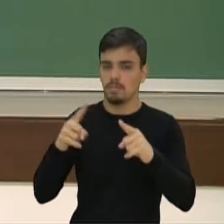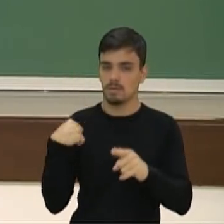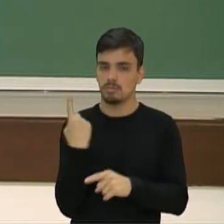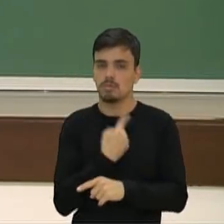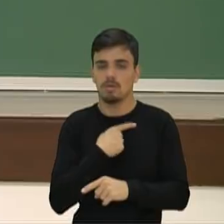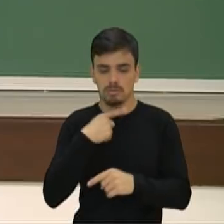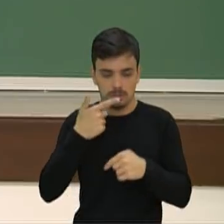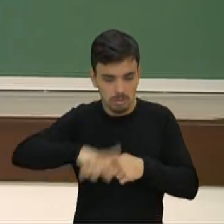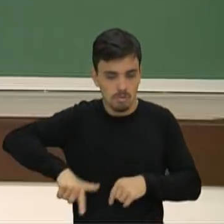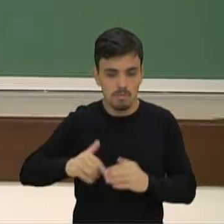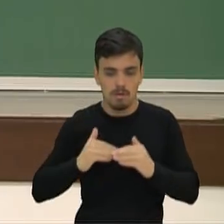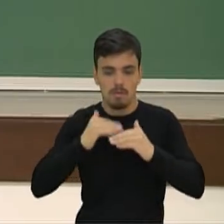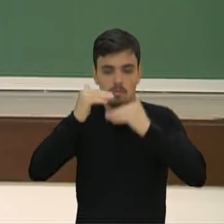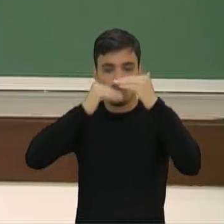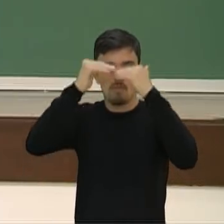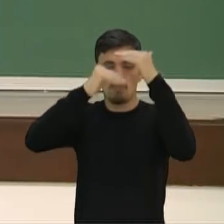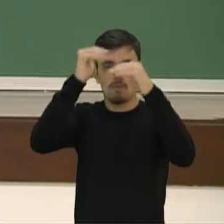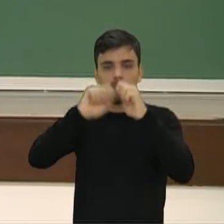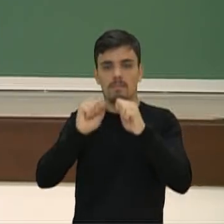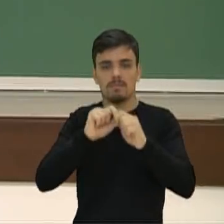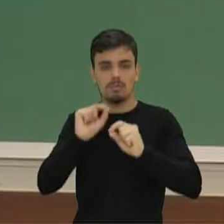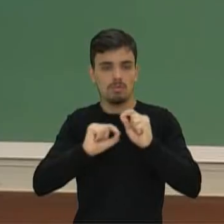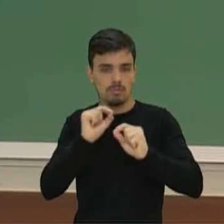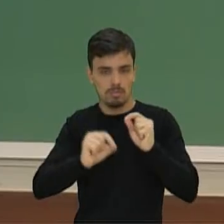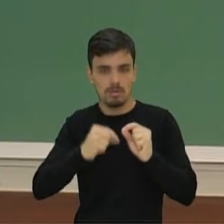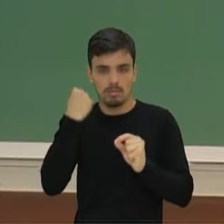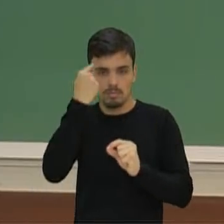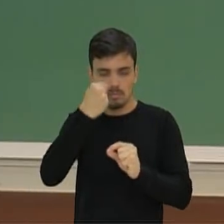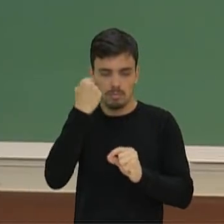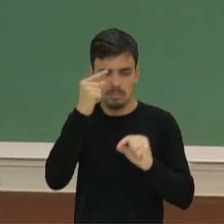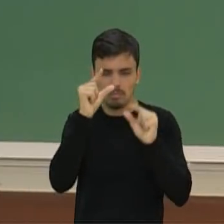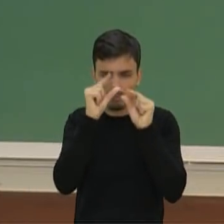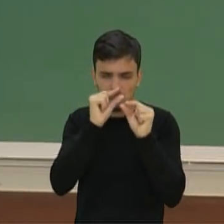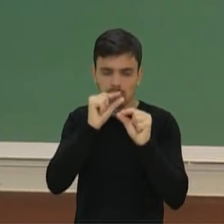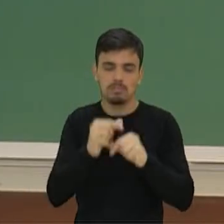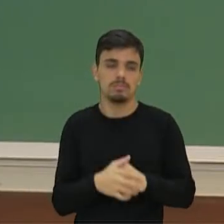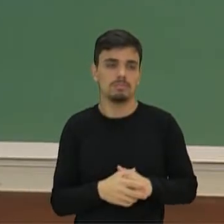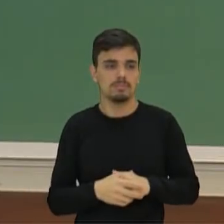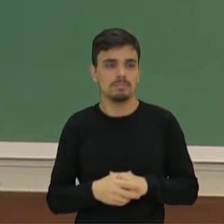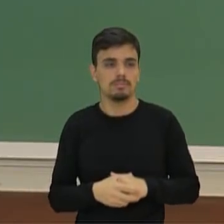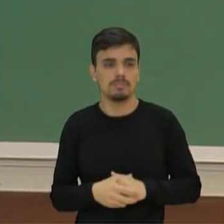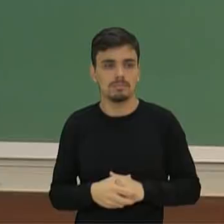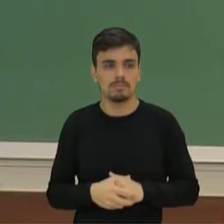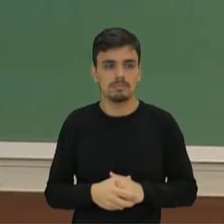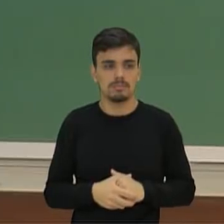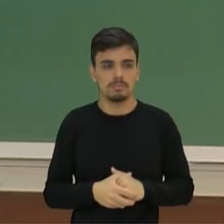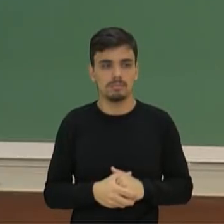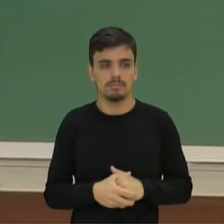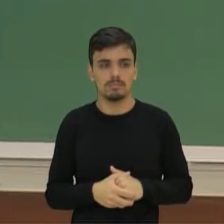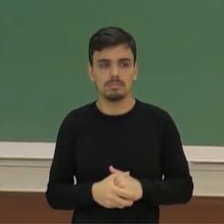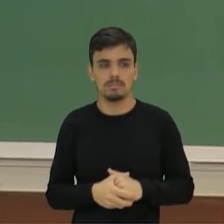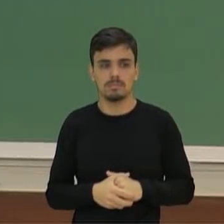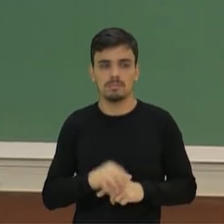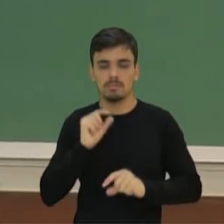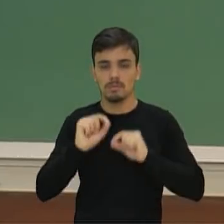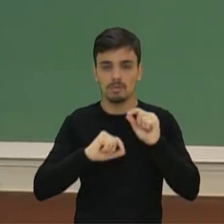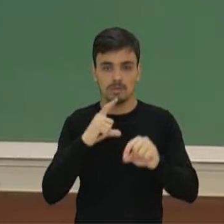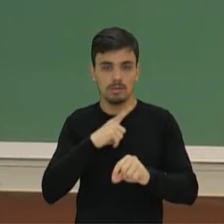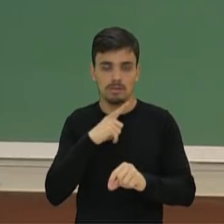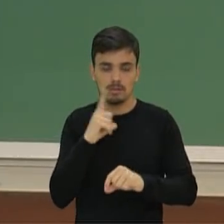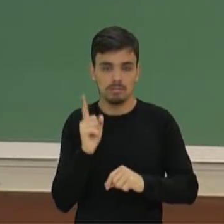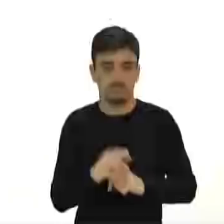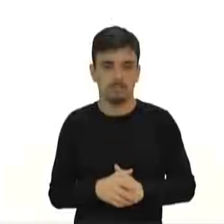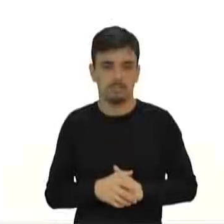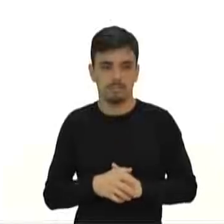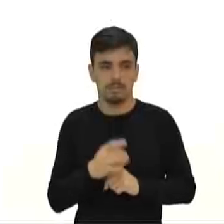avançando novamente para fazer incisões no olho cada vez menores, tá? Me acompanhe na tela novamente. E o que temos ali então? Ó?